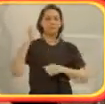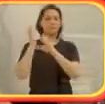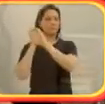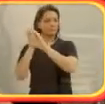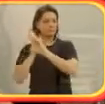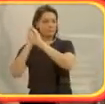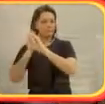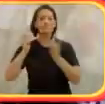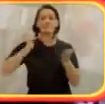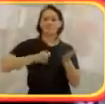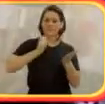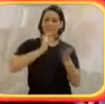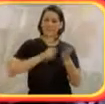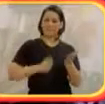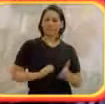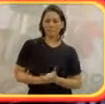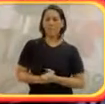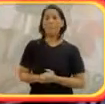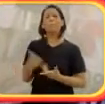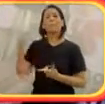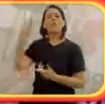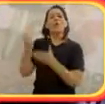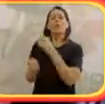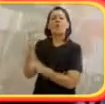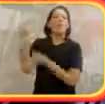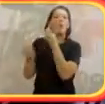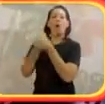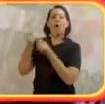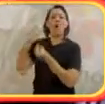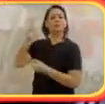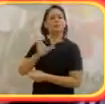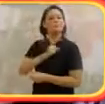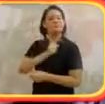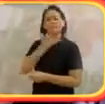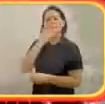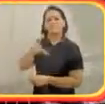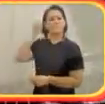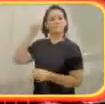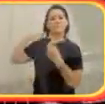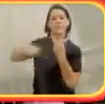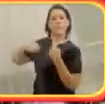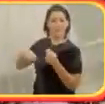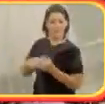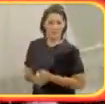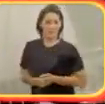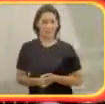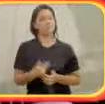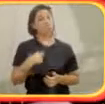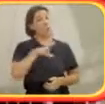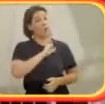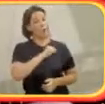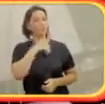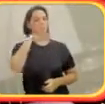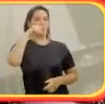é que é isso? É mais o cavaquinho. Aí tem o banjo, o pandeiro, o